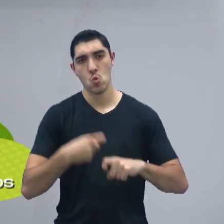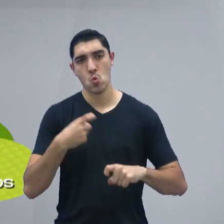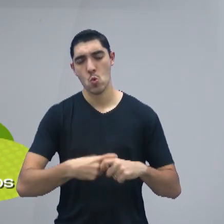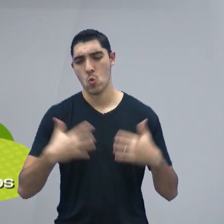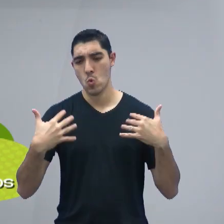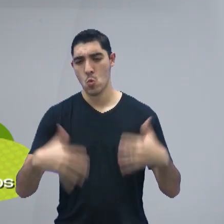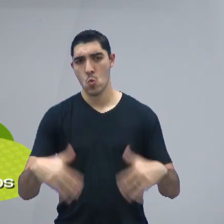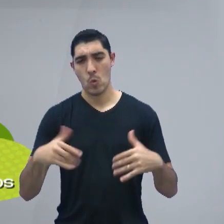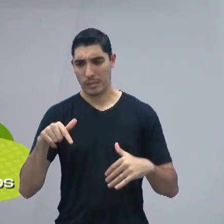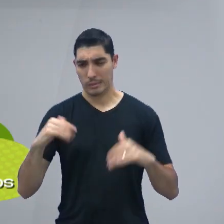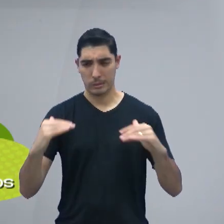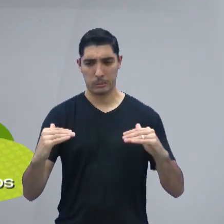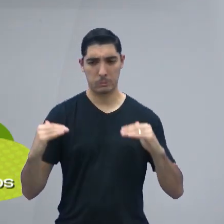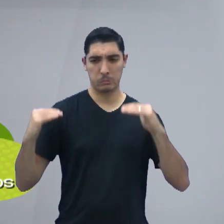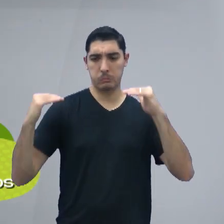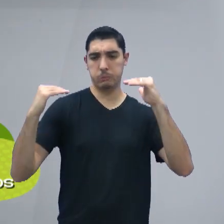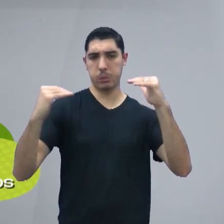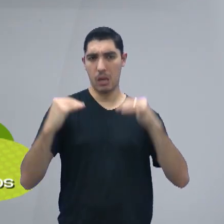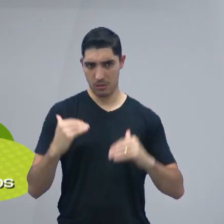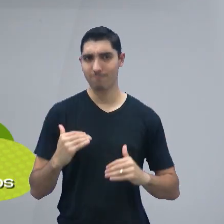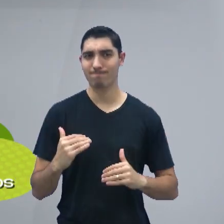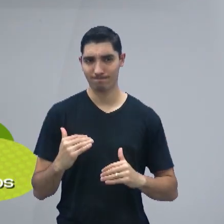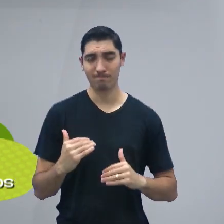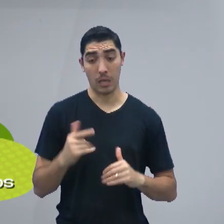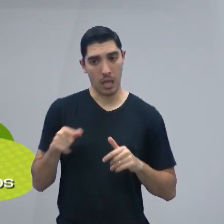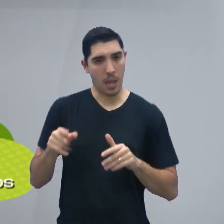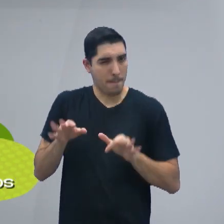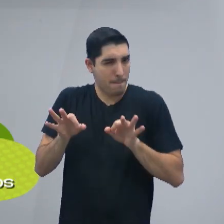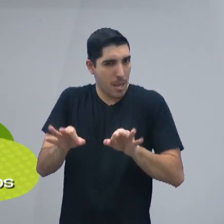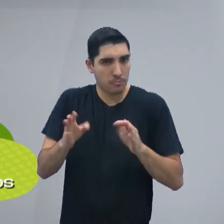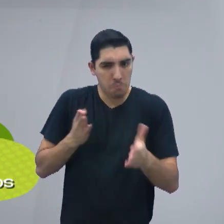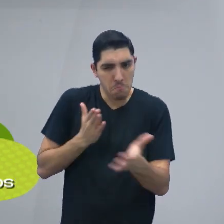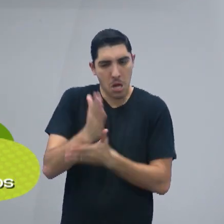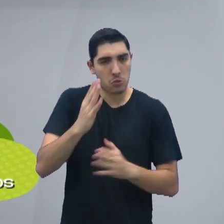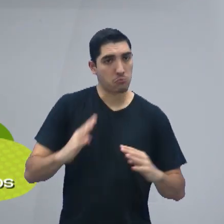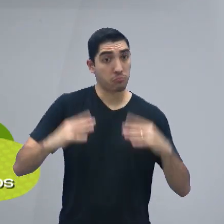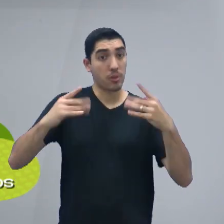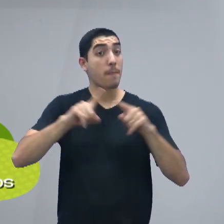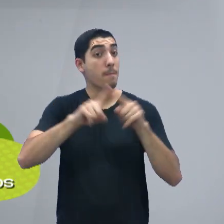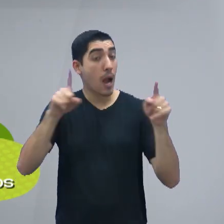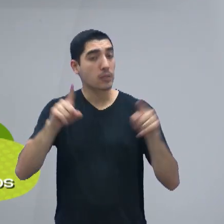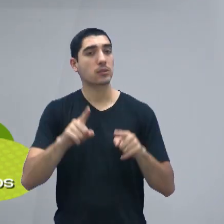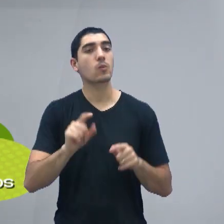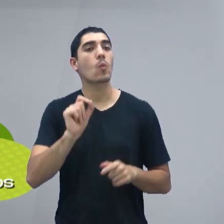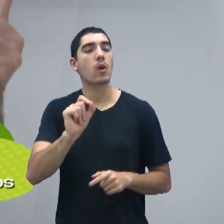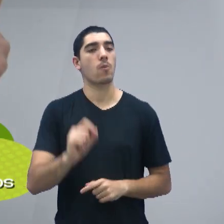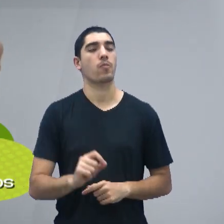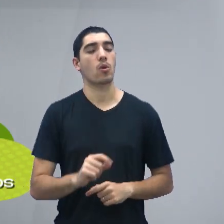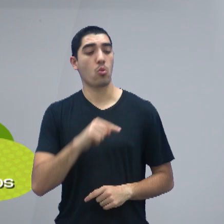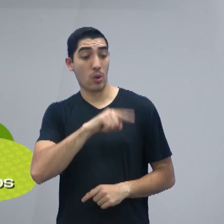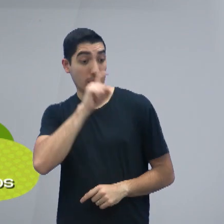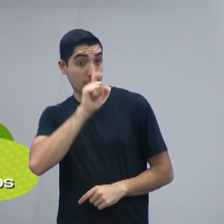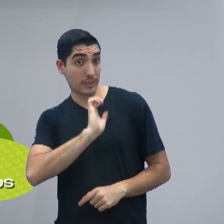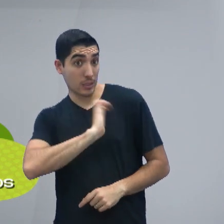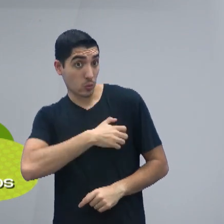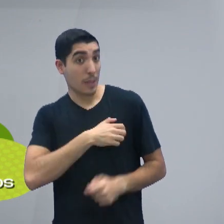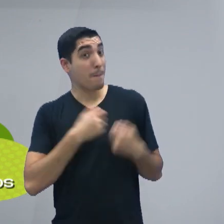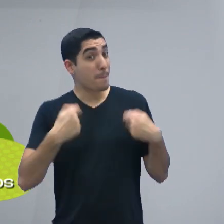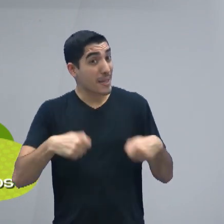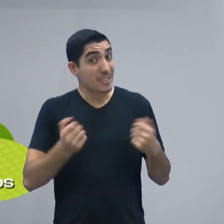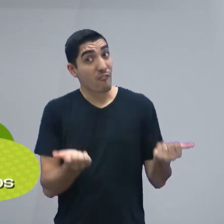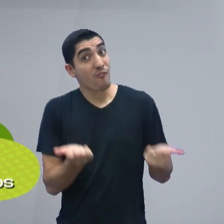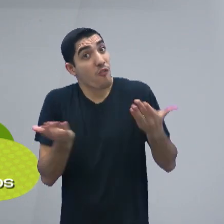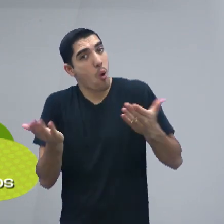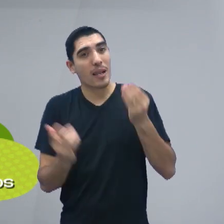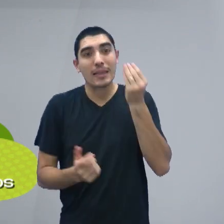pela fase de mata-mata, mas tem também o contexto do São José ter que agora buscar esse resultado fora de casa para